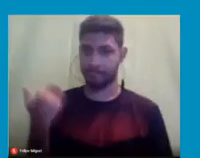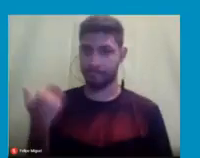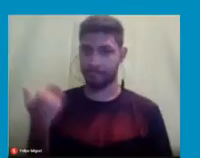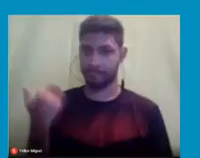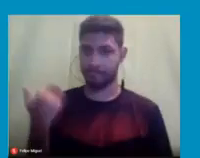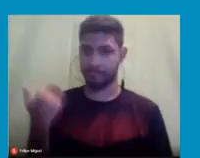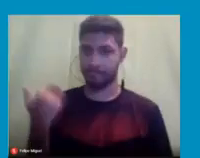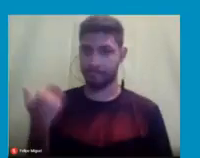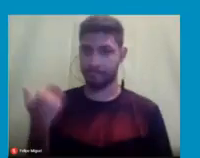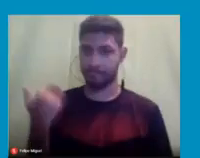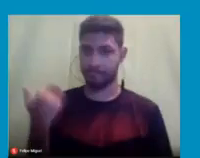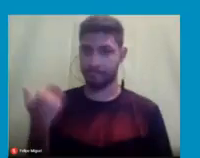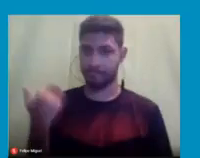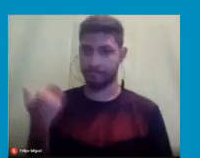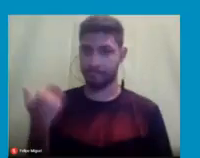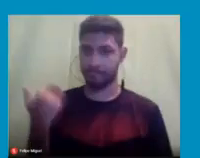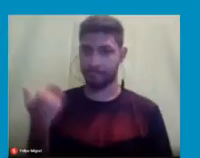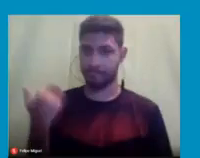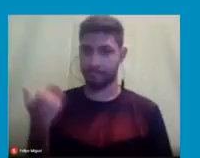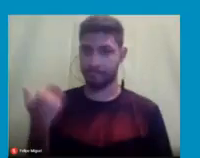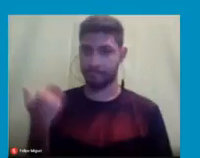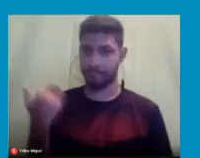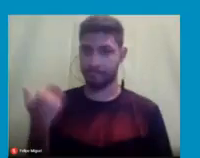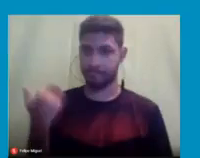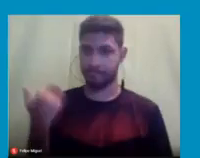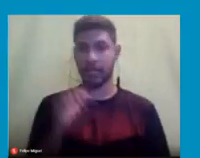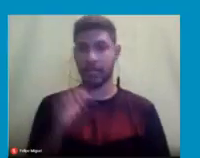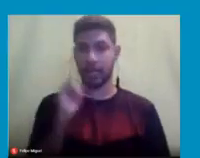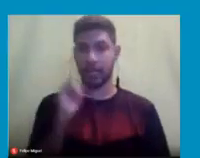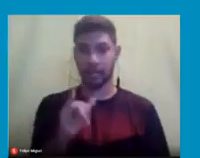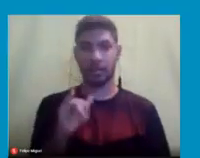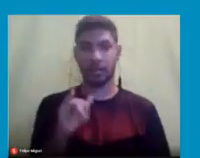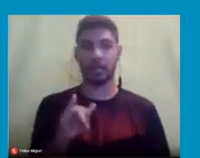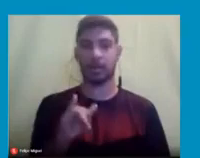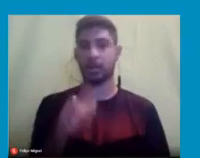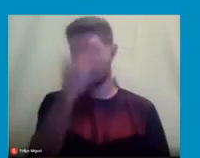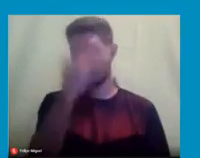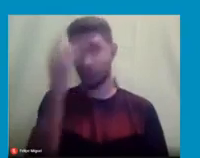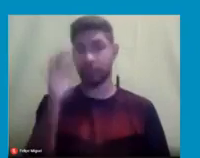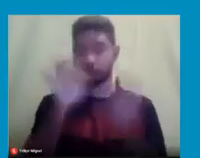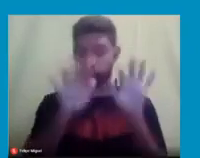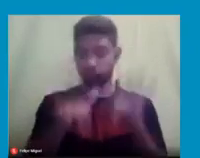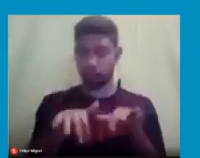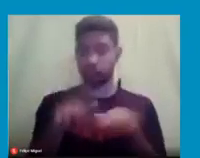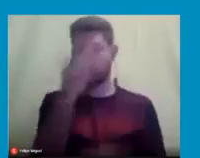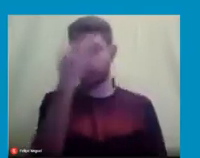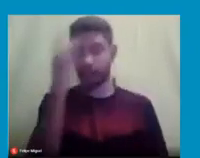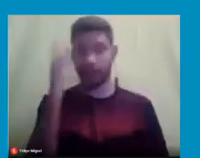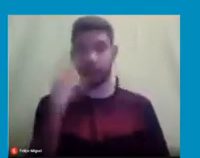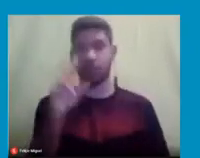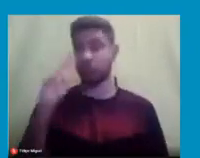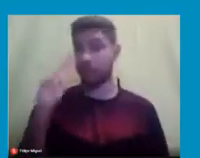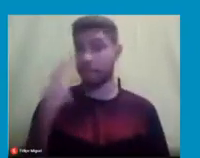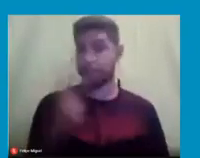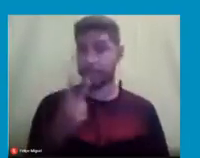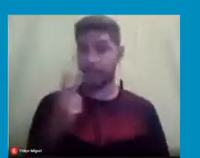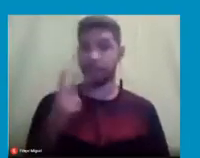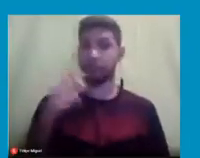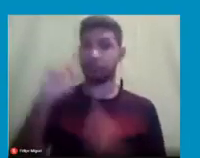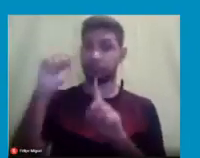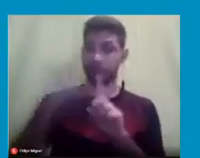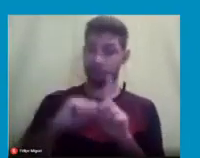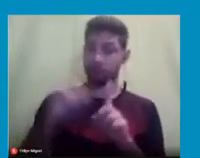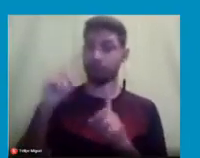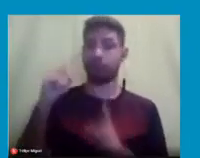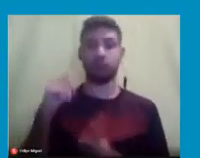uma coisa muito grave. Então, se você botar 500 pessoas assassinadas, vão botar 2 mil pessoas por mês assassinadas e